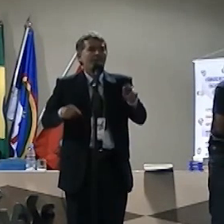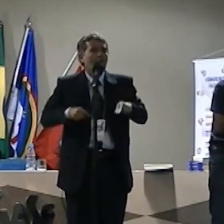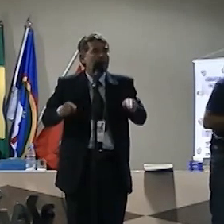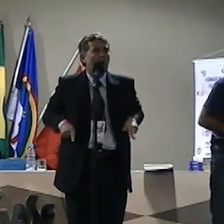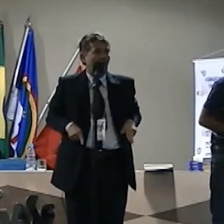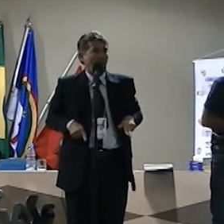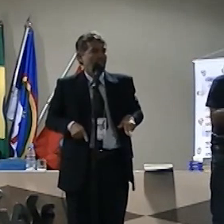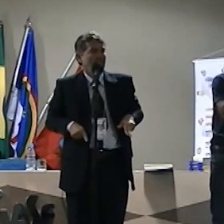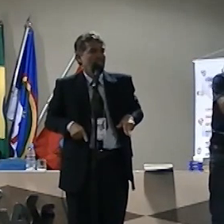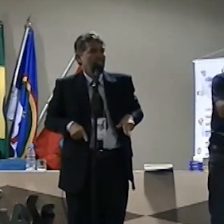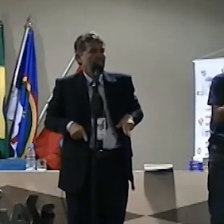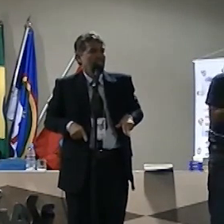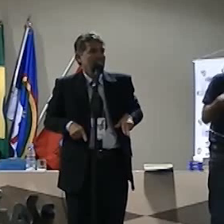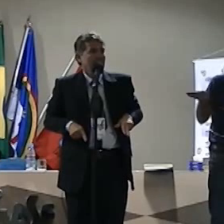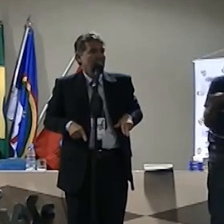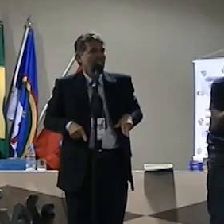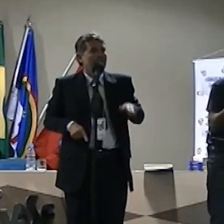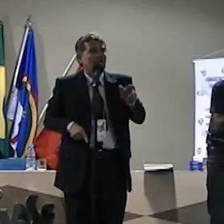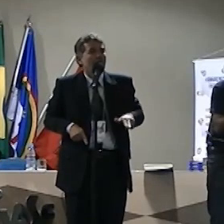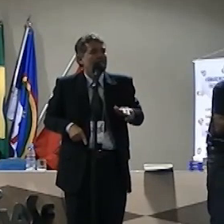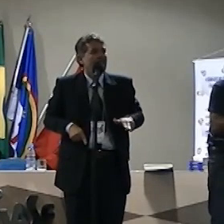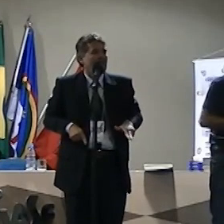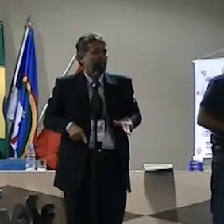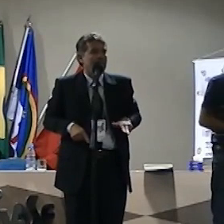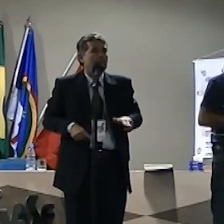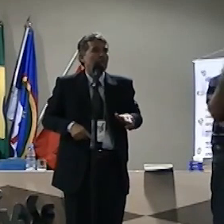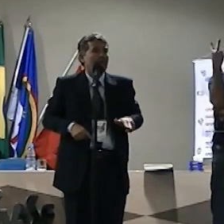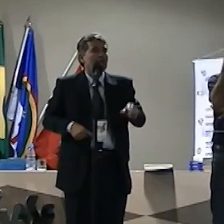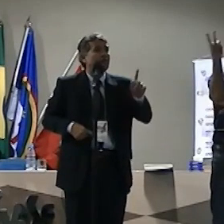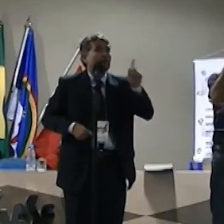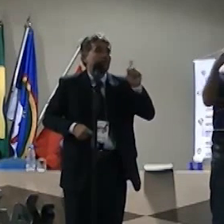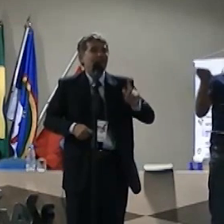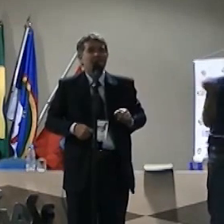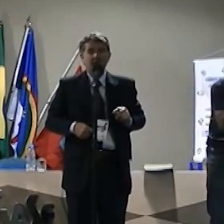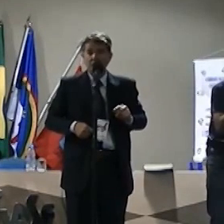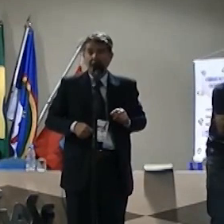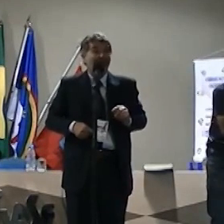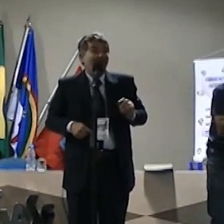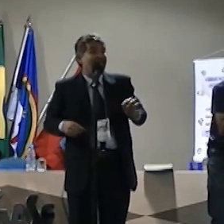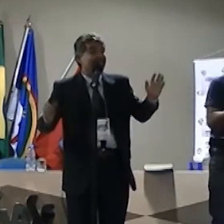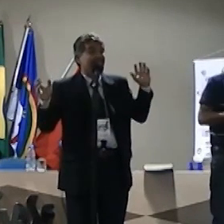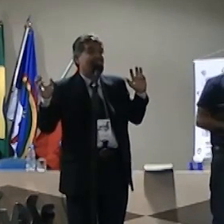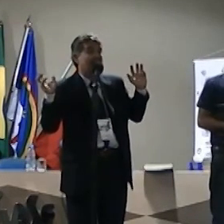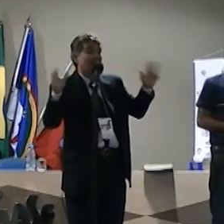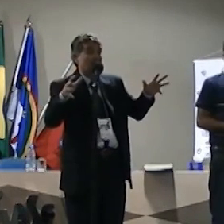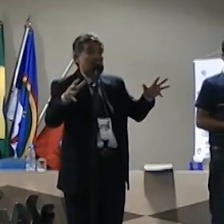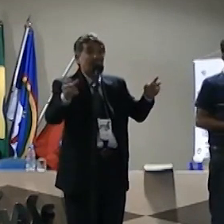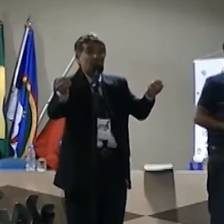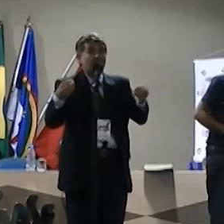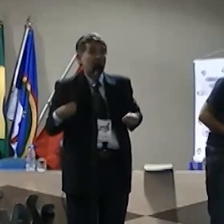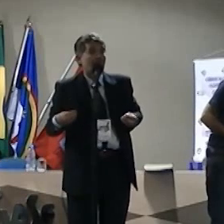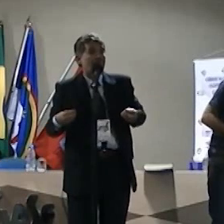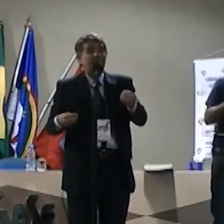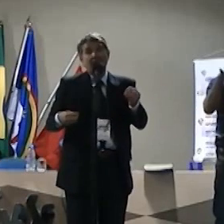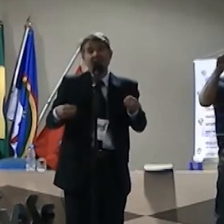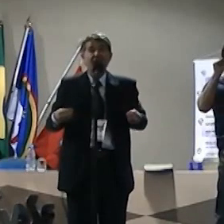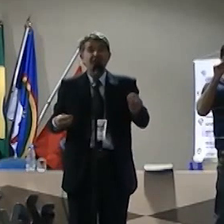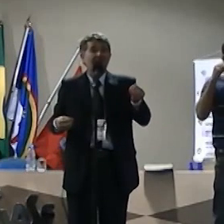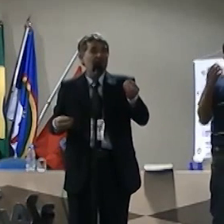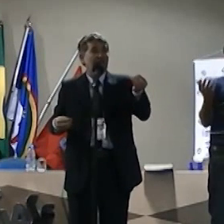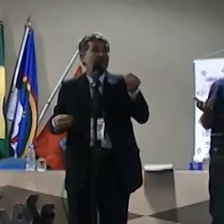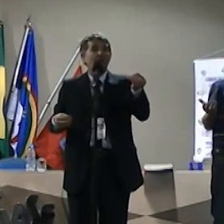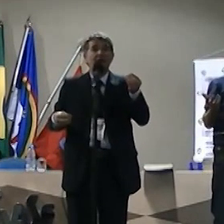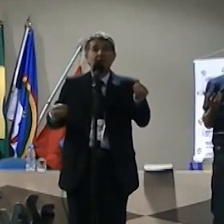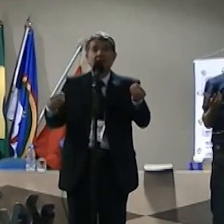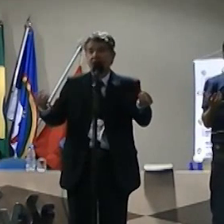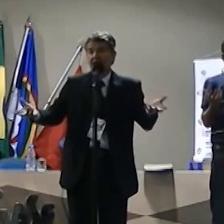valores. Por igual. Não é só privilégio para surdo, porque é surdo porque os pais não sabem cuidar. Aí entrega na mão do intérprete. Eu conheço uma mãe que pagava